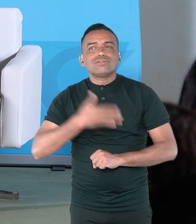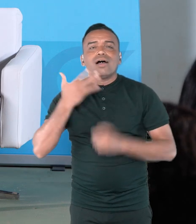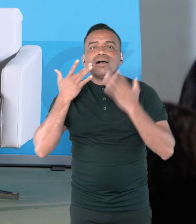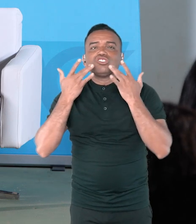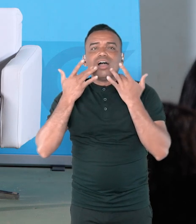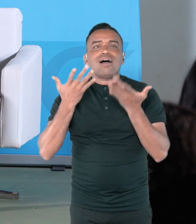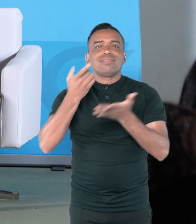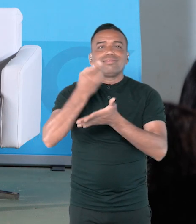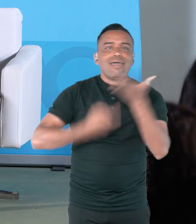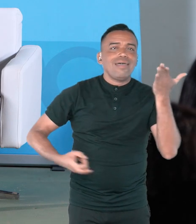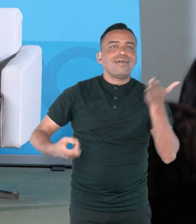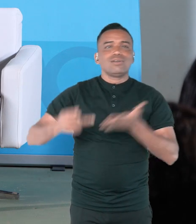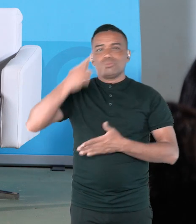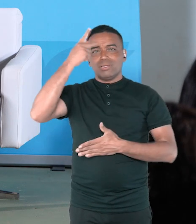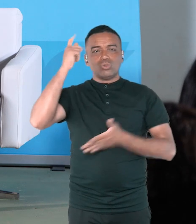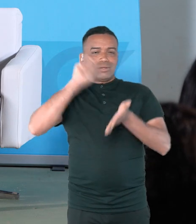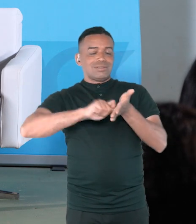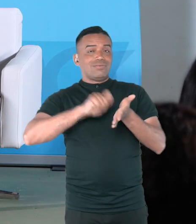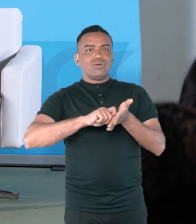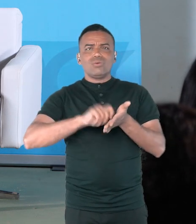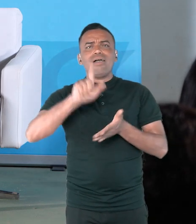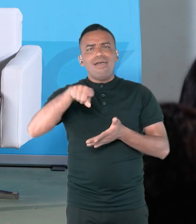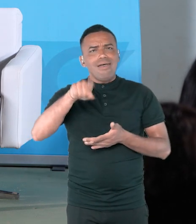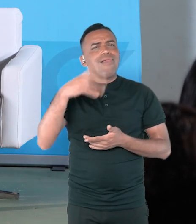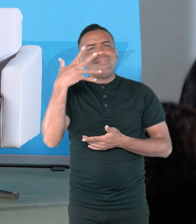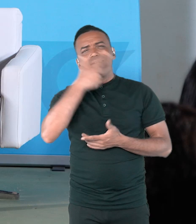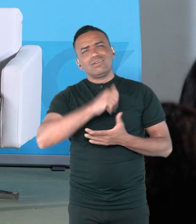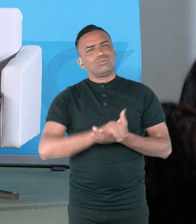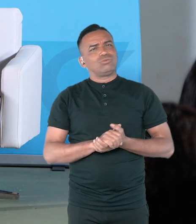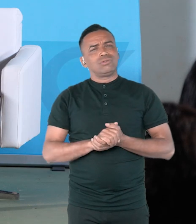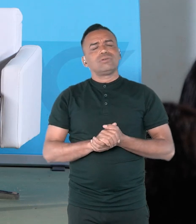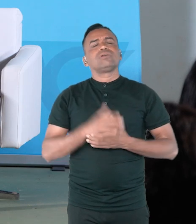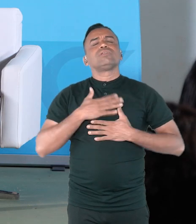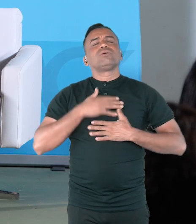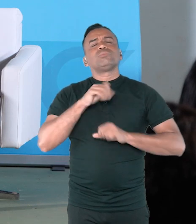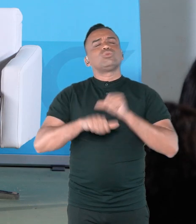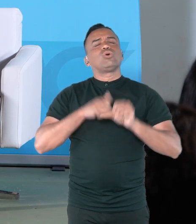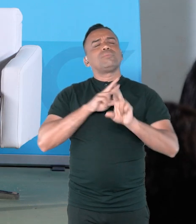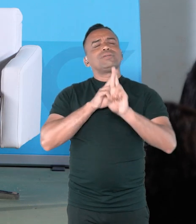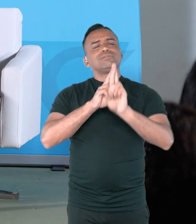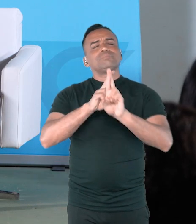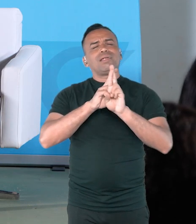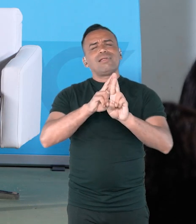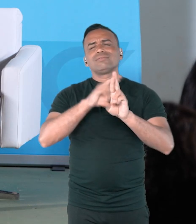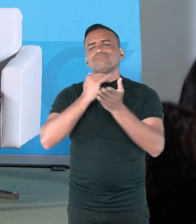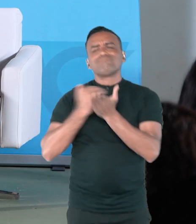bom autor. É a coisa mais linda e que me renovou a esperança num